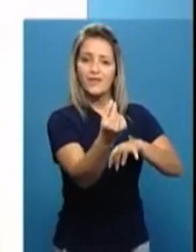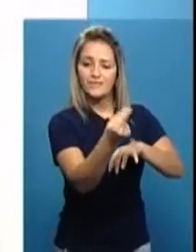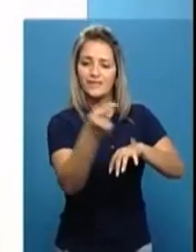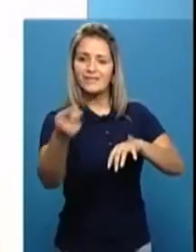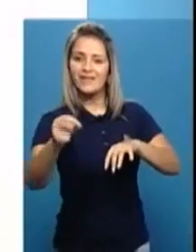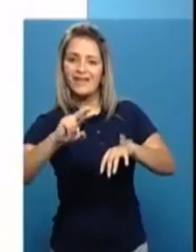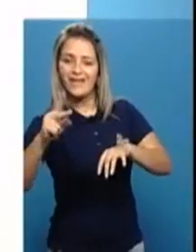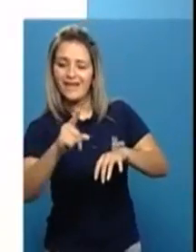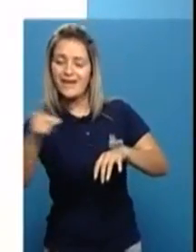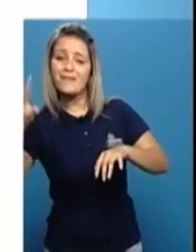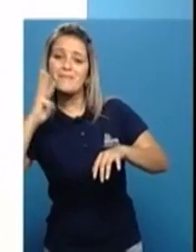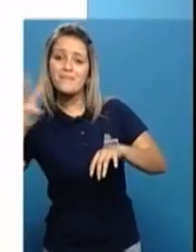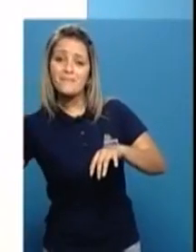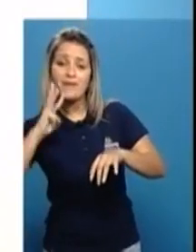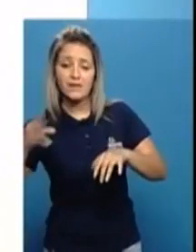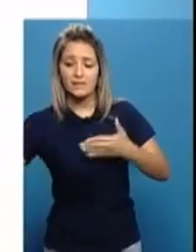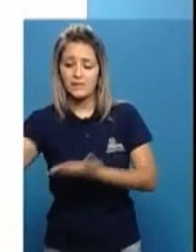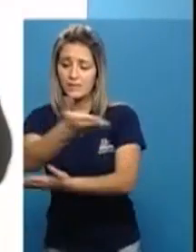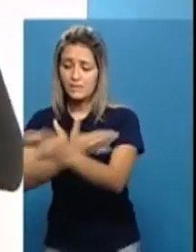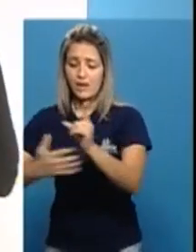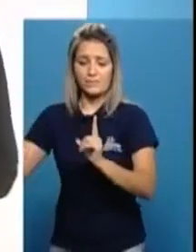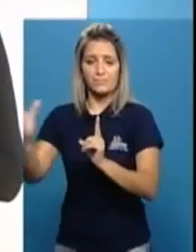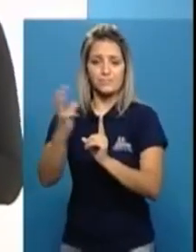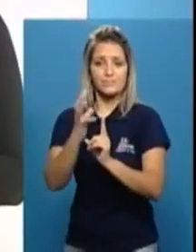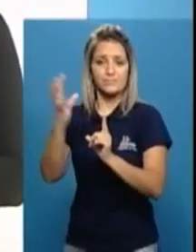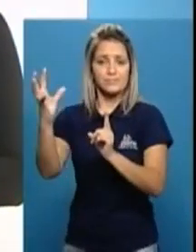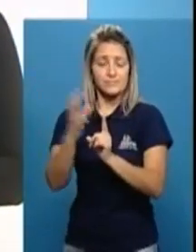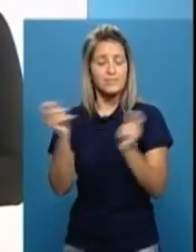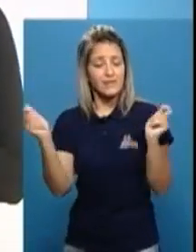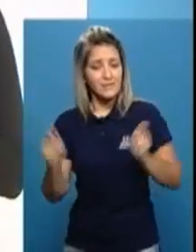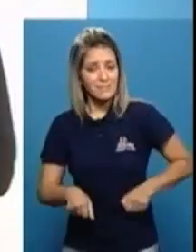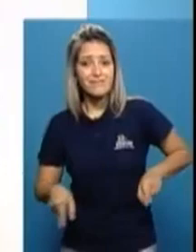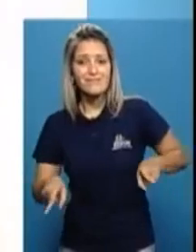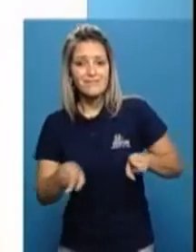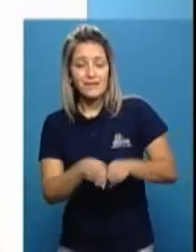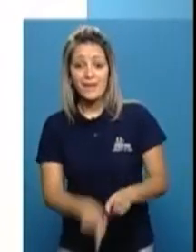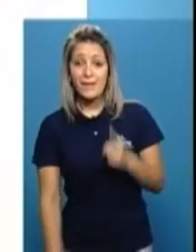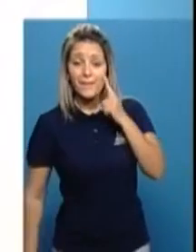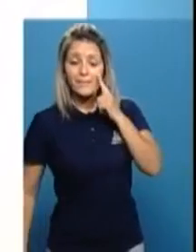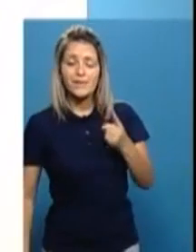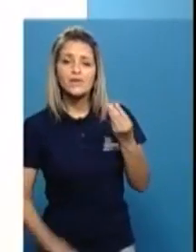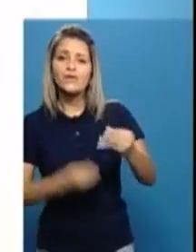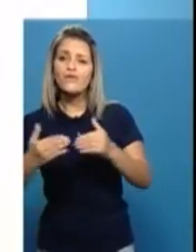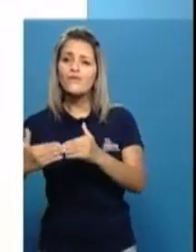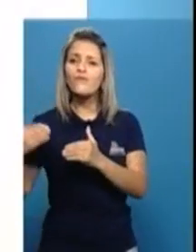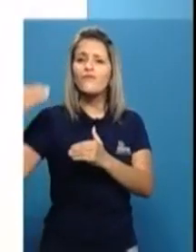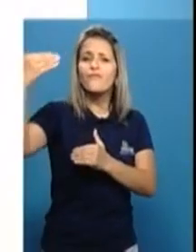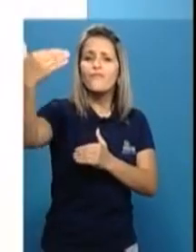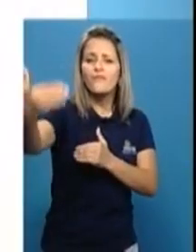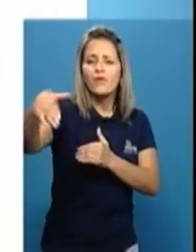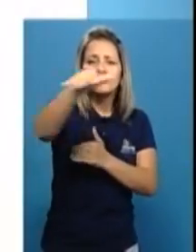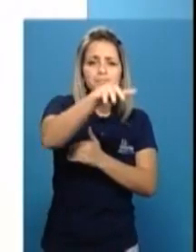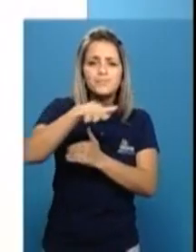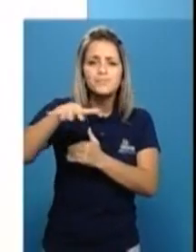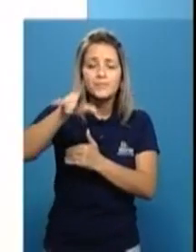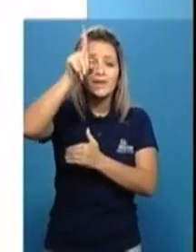humanos, que interagem entre si e refletem no sistema. Já no ambiente externo, a organização sofre